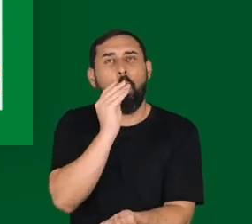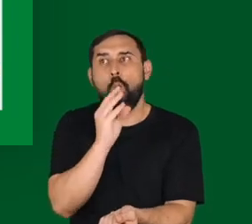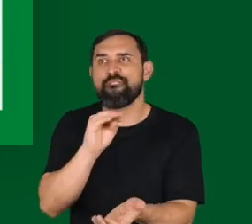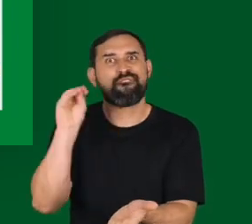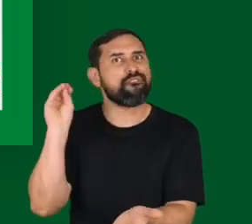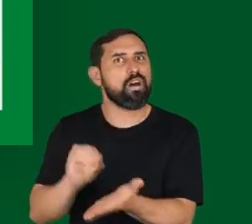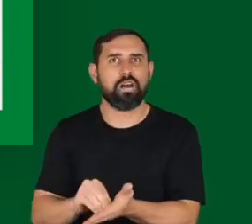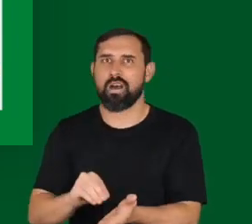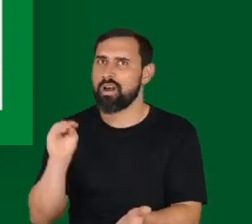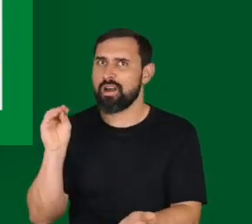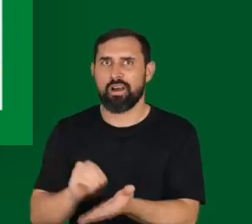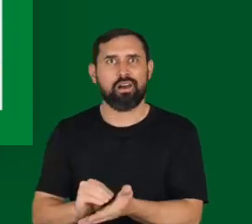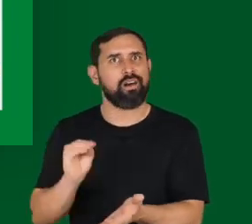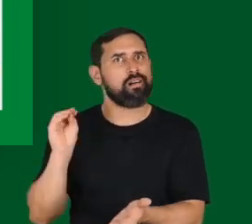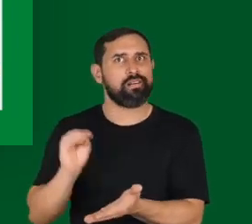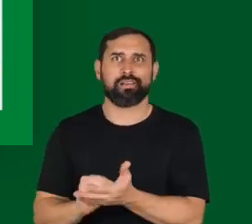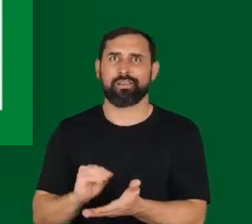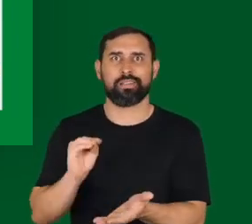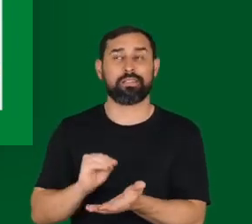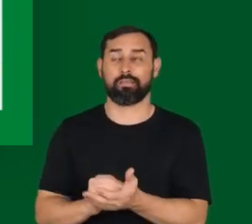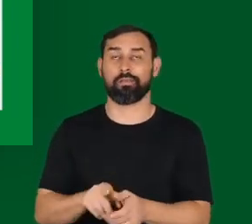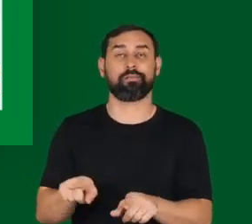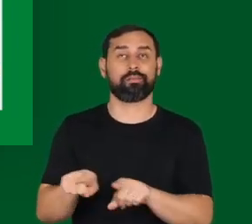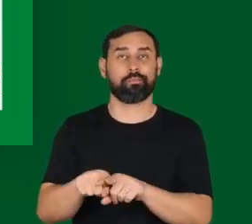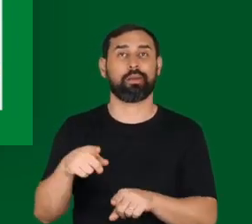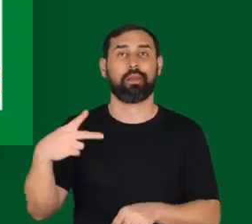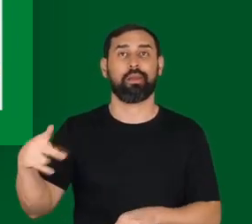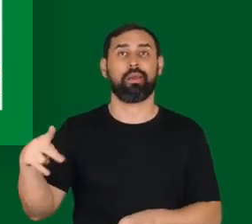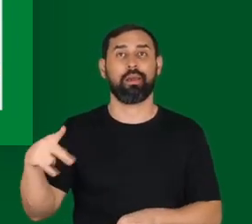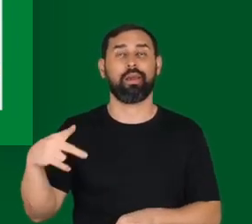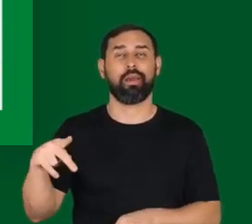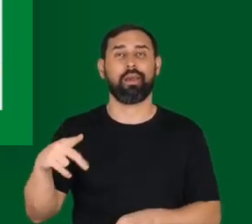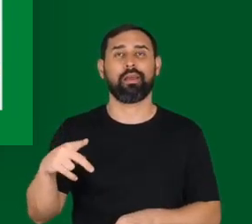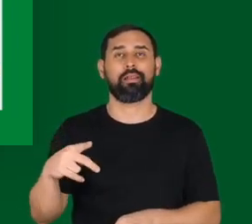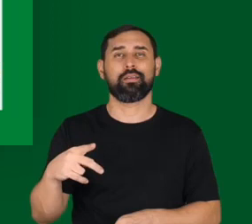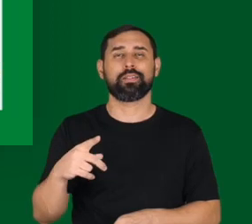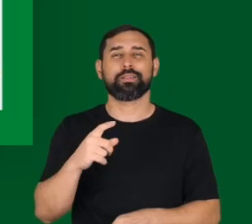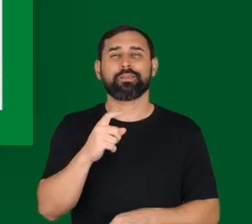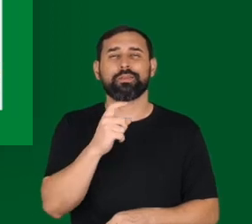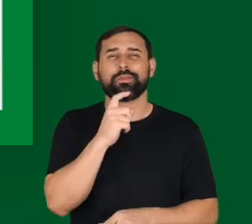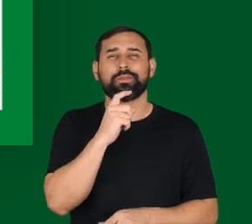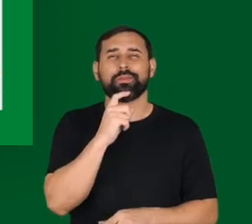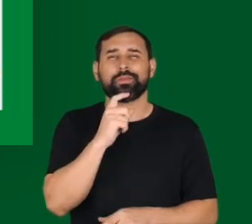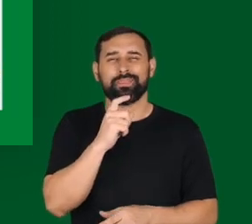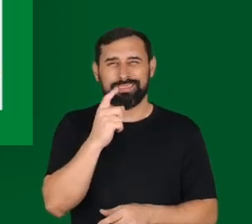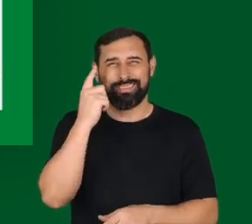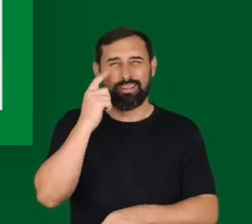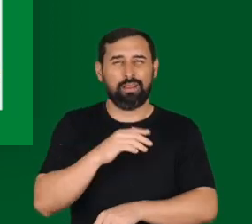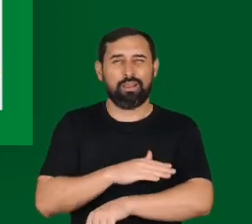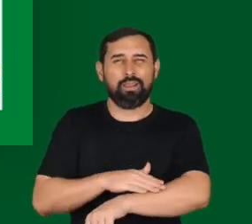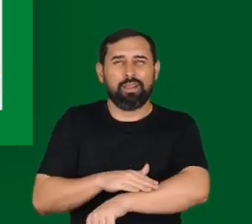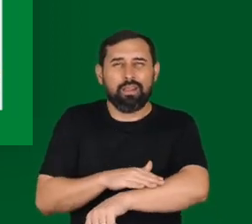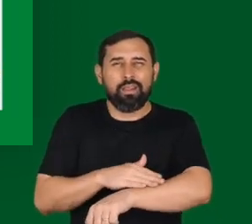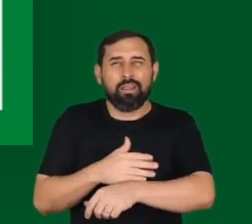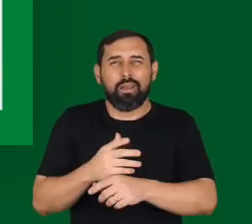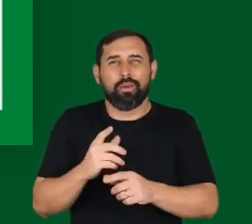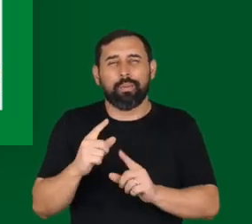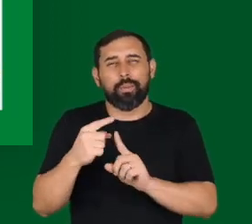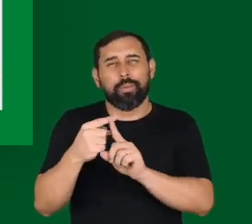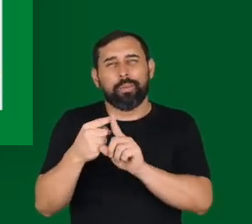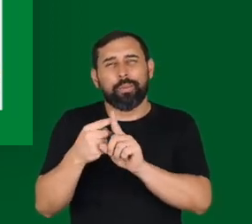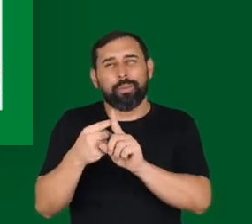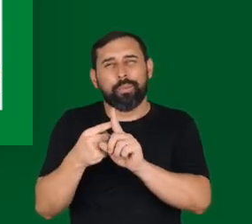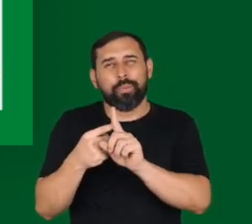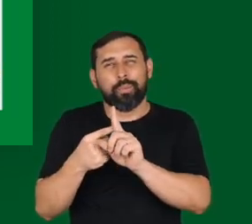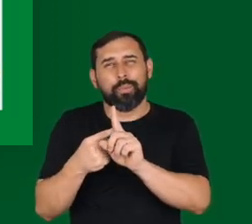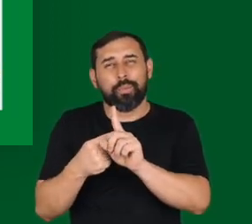centrais estarão finos ou ausentes. Ausência de pulso periférico, o paciente vai estar hipotenso, o estreitamento de